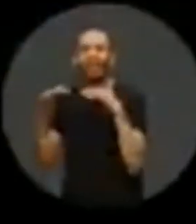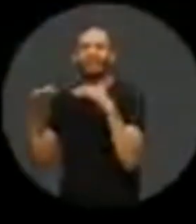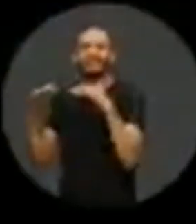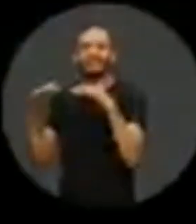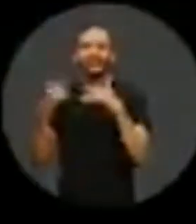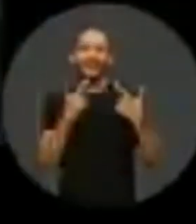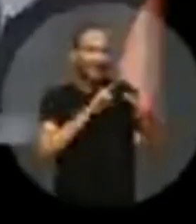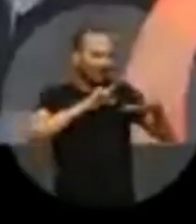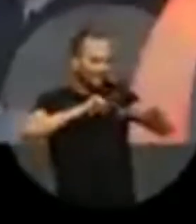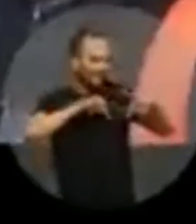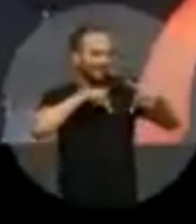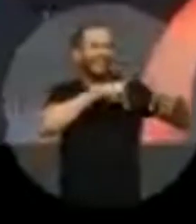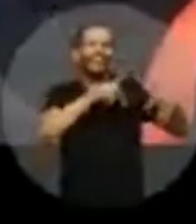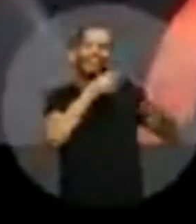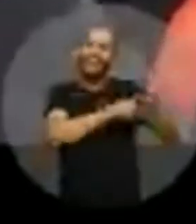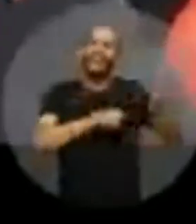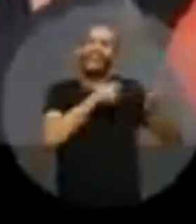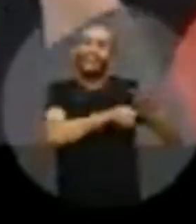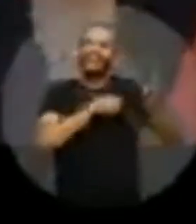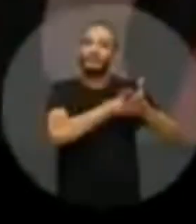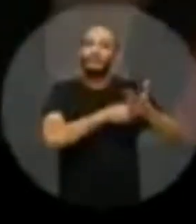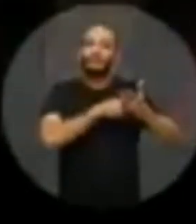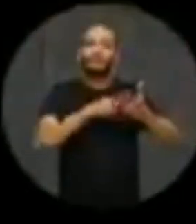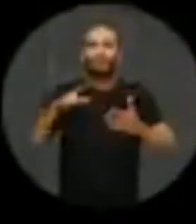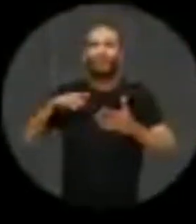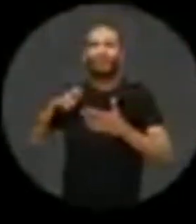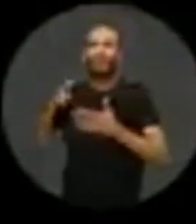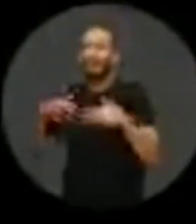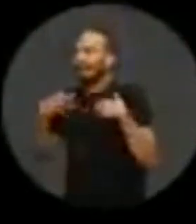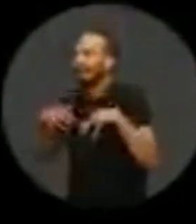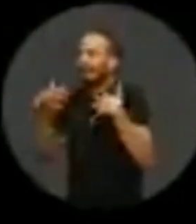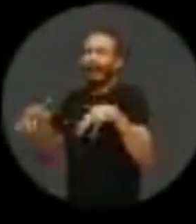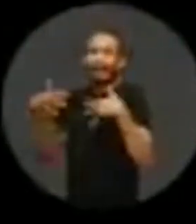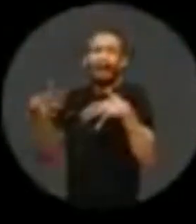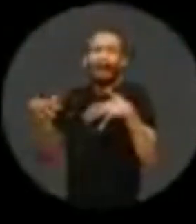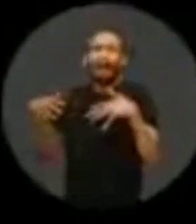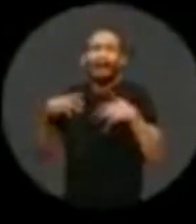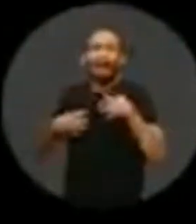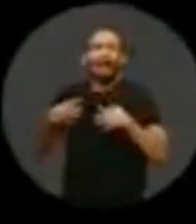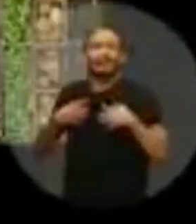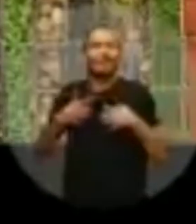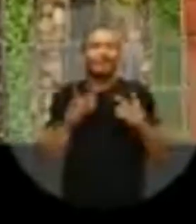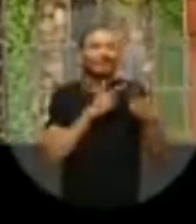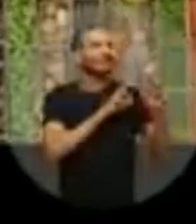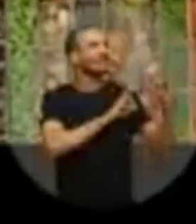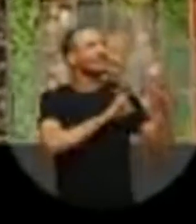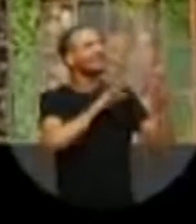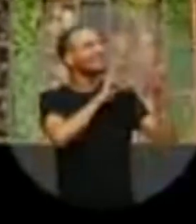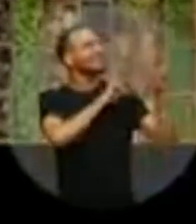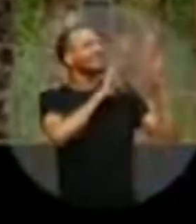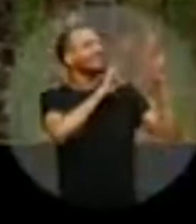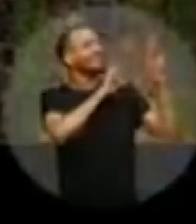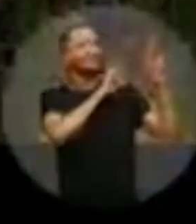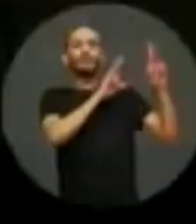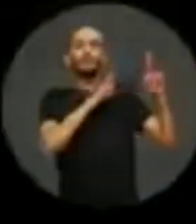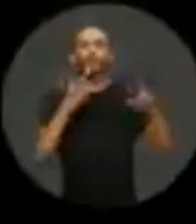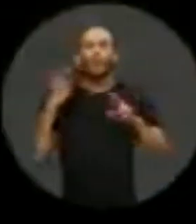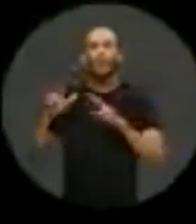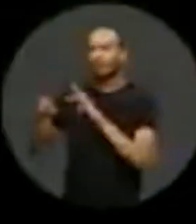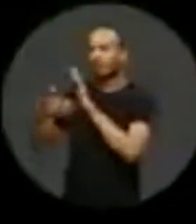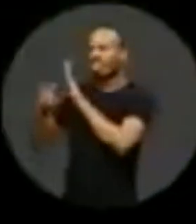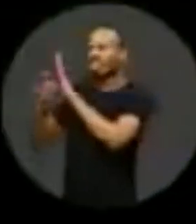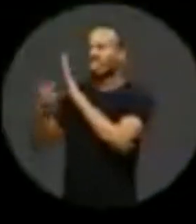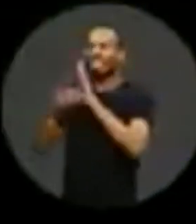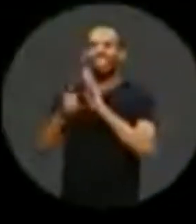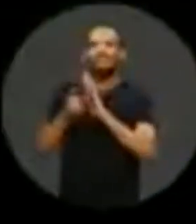guerra e o que vai pra luta. Existe aquele do desespero e o da esperança. Aquele